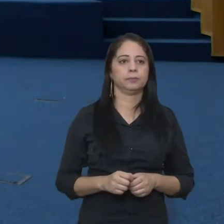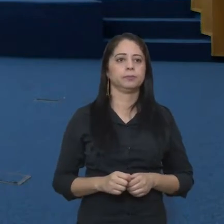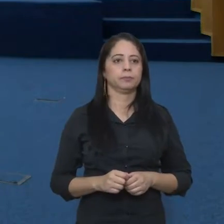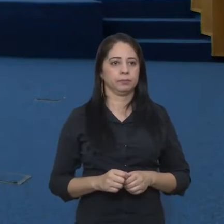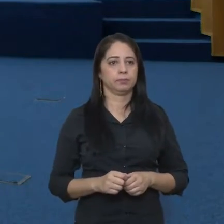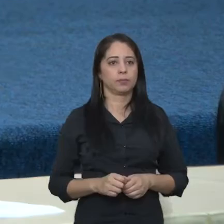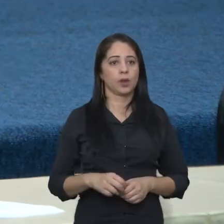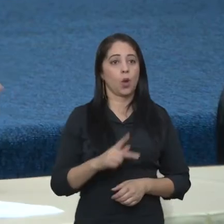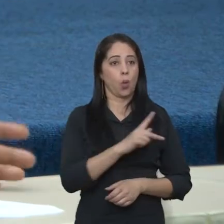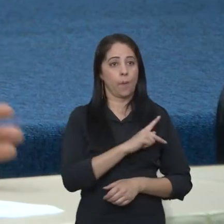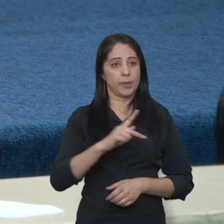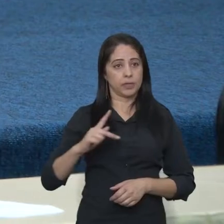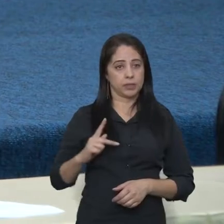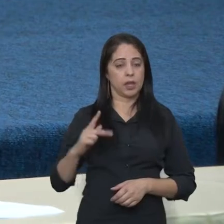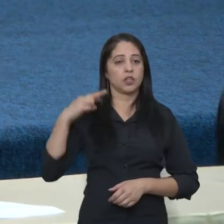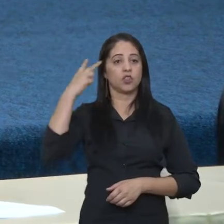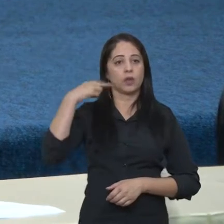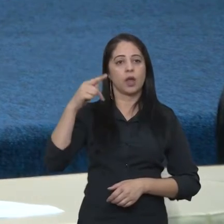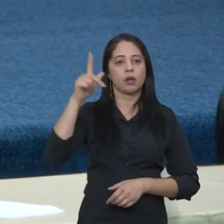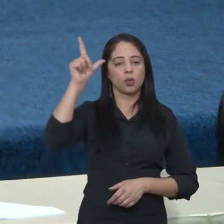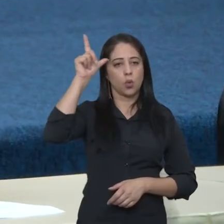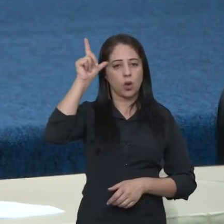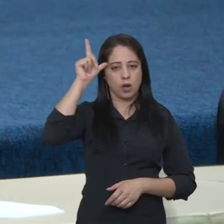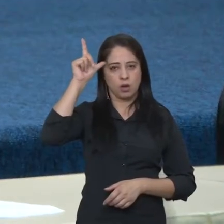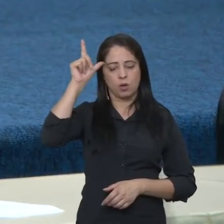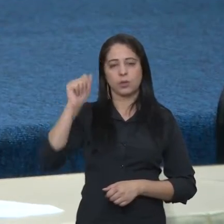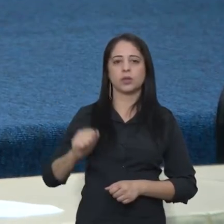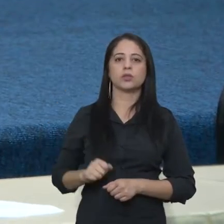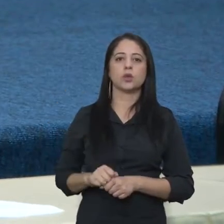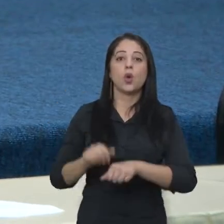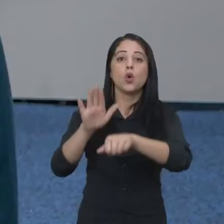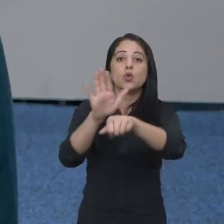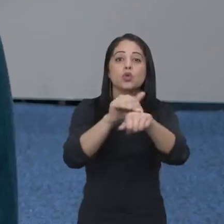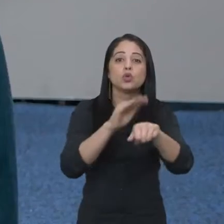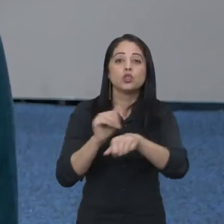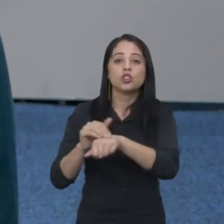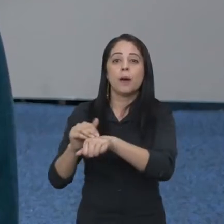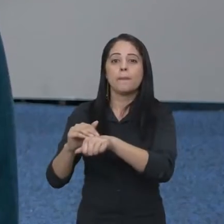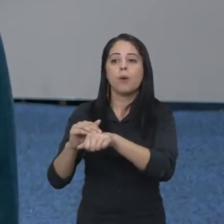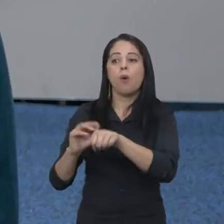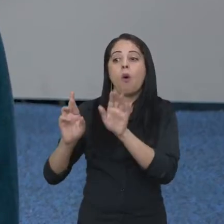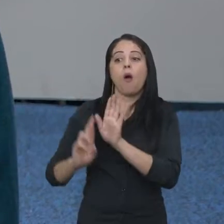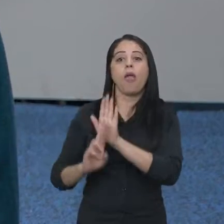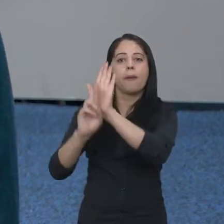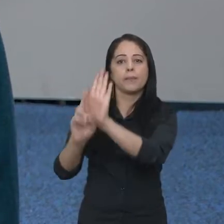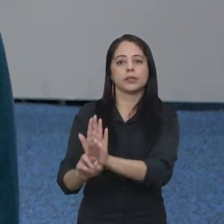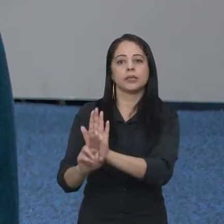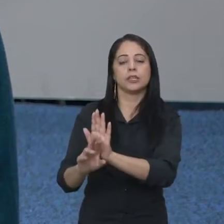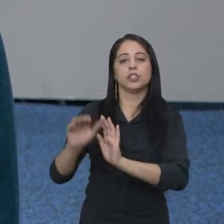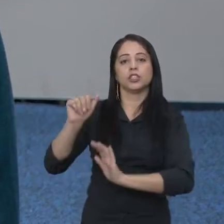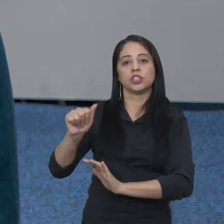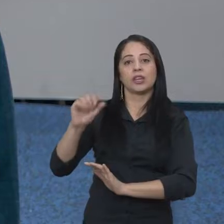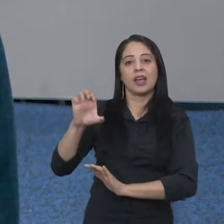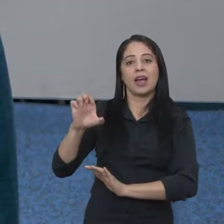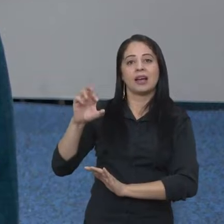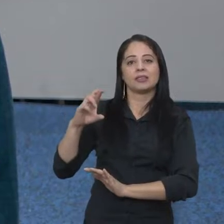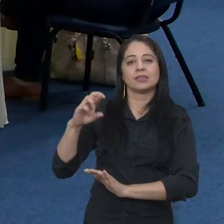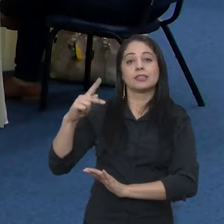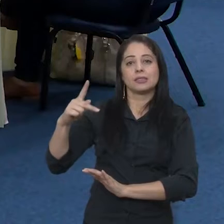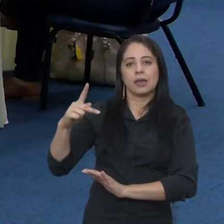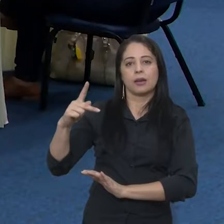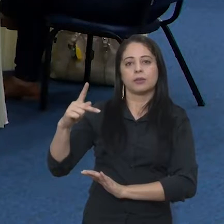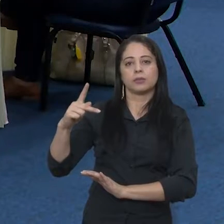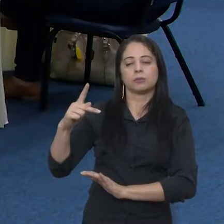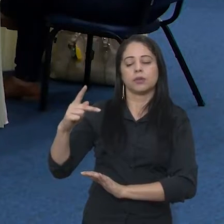eles têm executado. O presidente da comissão, o vereador Lino Bispo, convocou representantes da Arcesp para a próxima